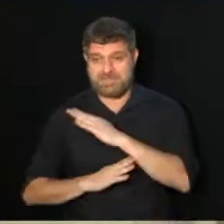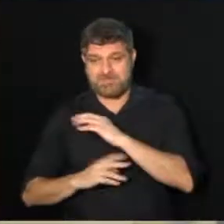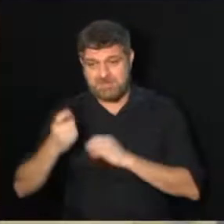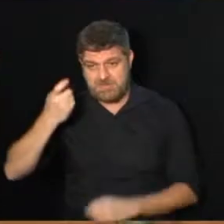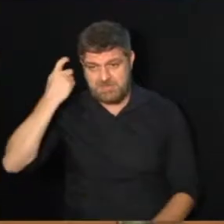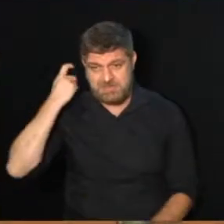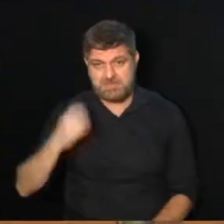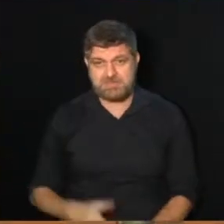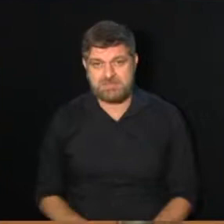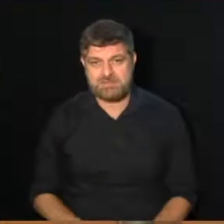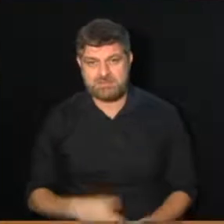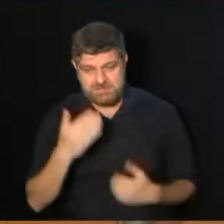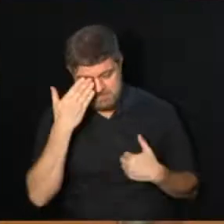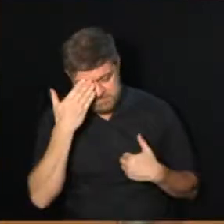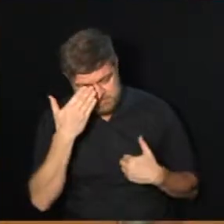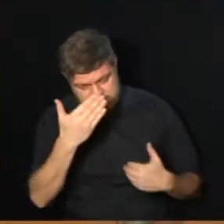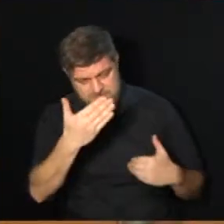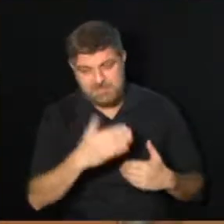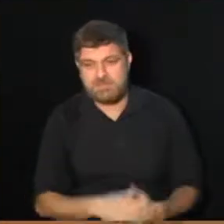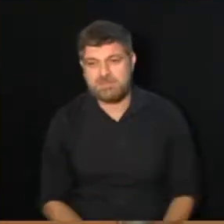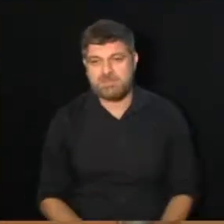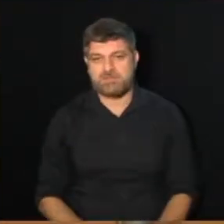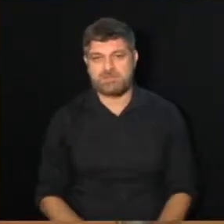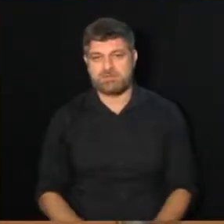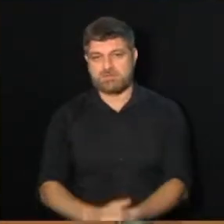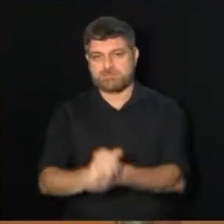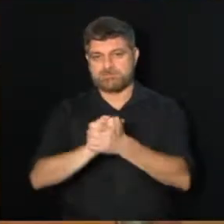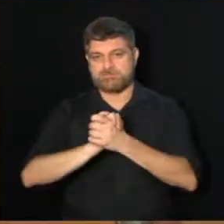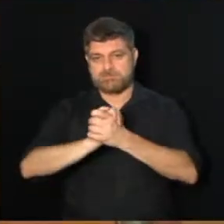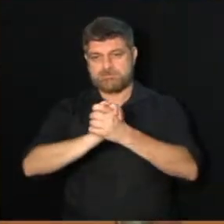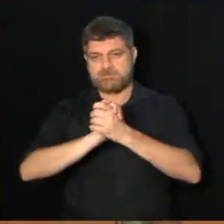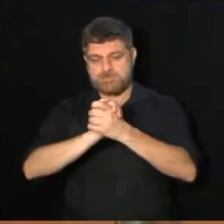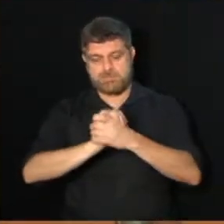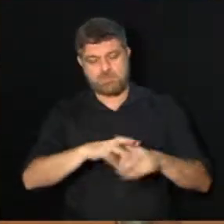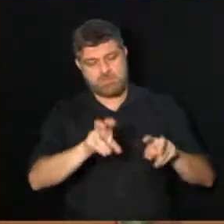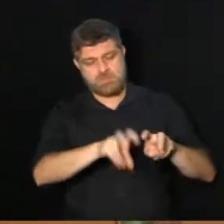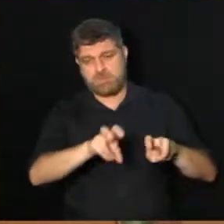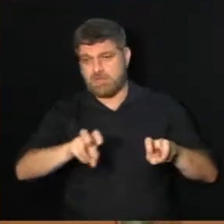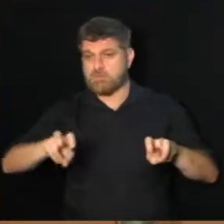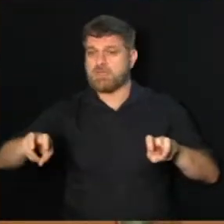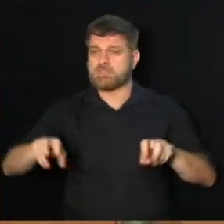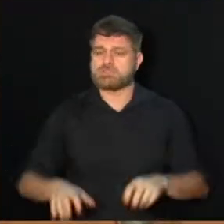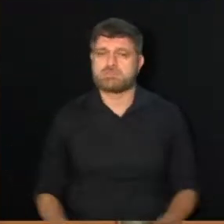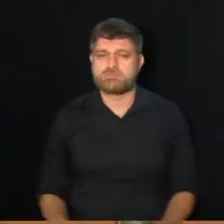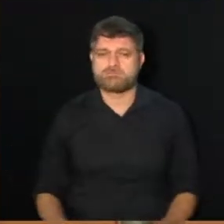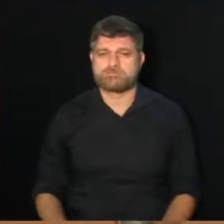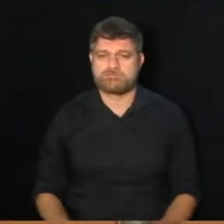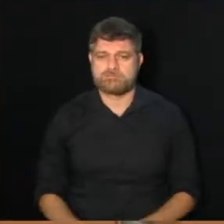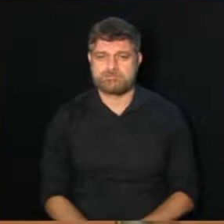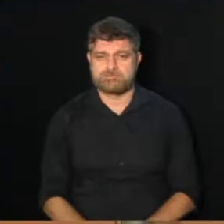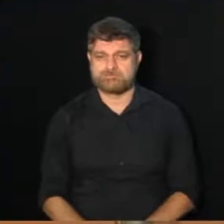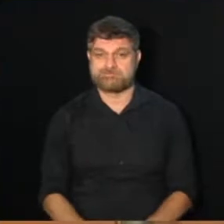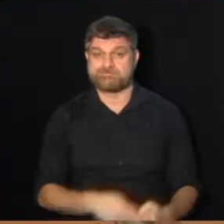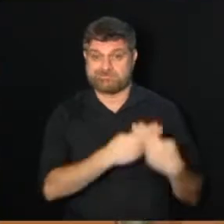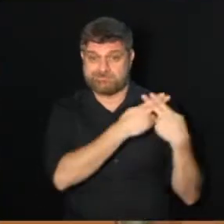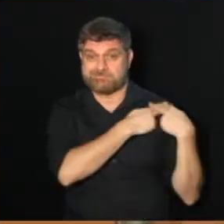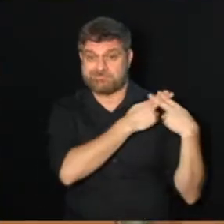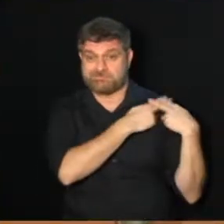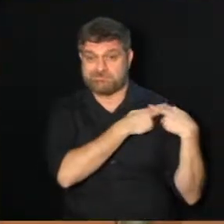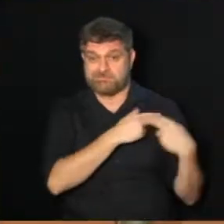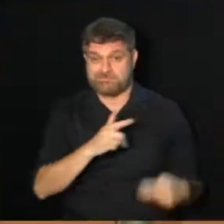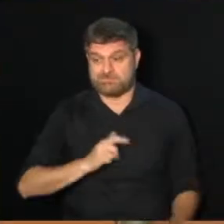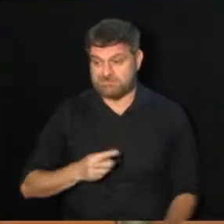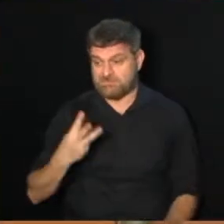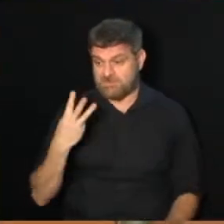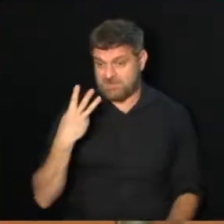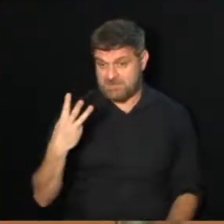não, muito obrigado, vereador Luiz Henrique Cirilo. Gostaria de cumprimentar a mesa. É até uma responsabilidade, tem 3